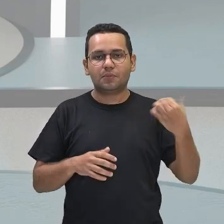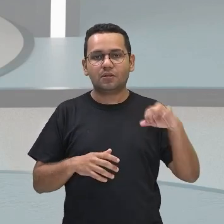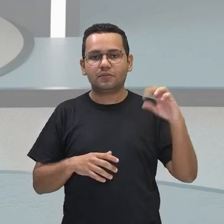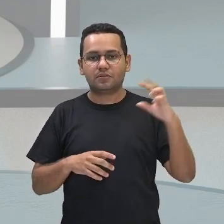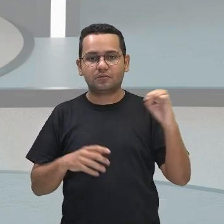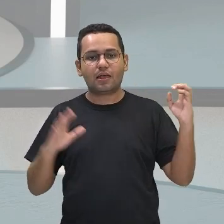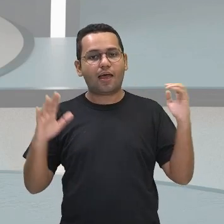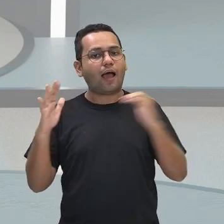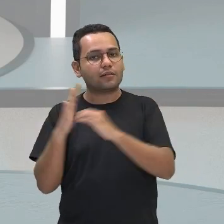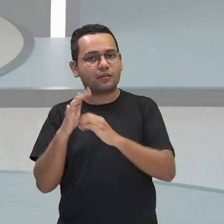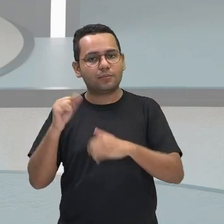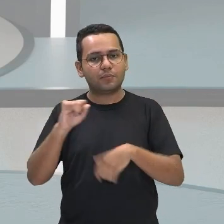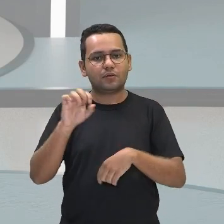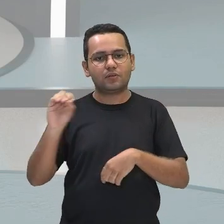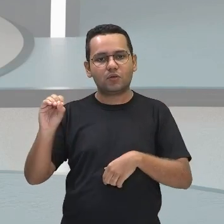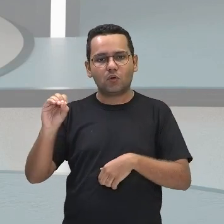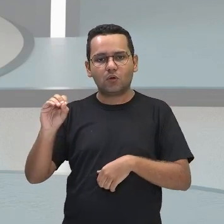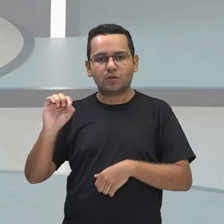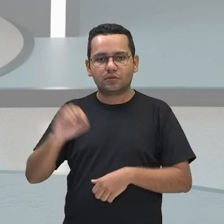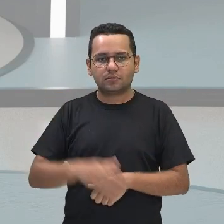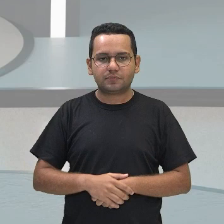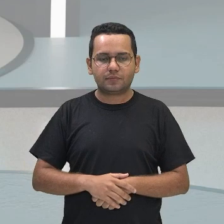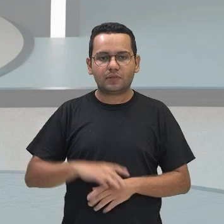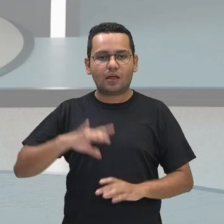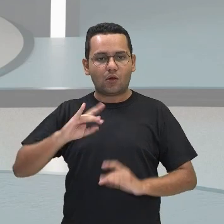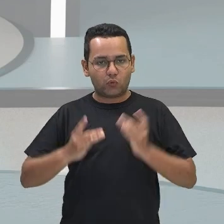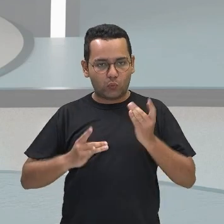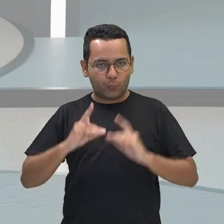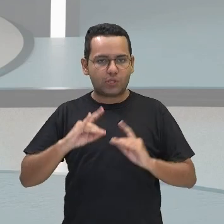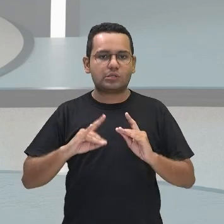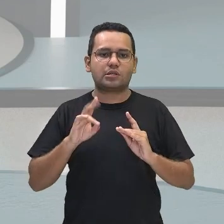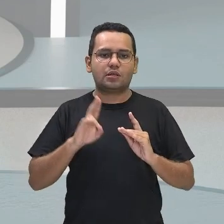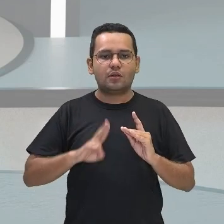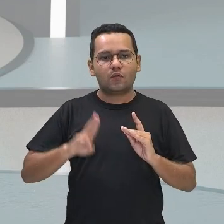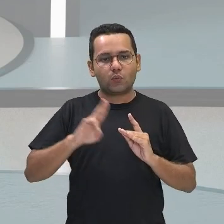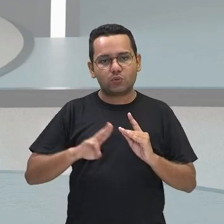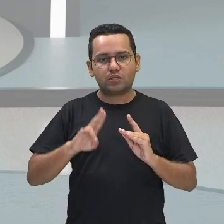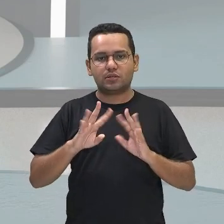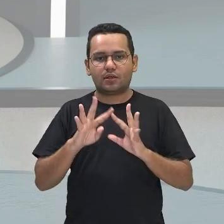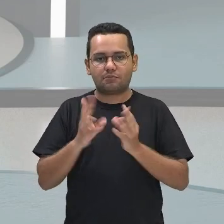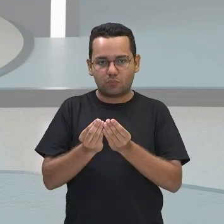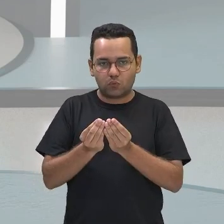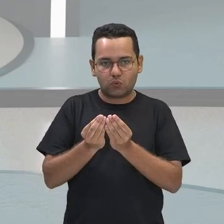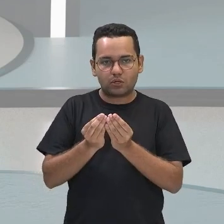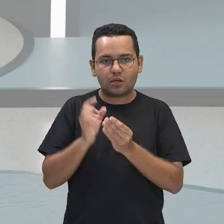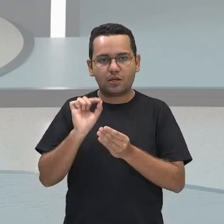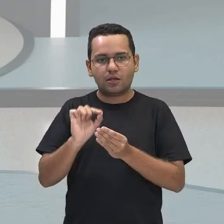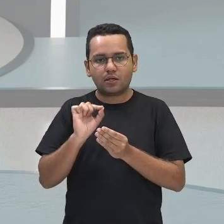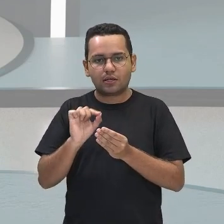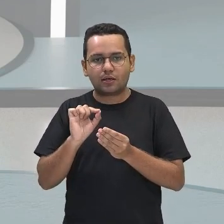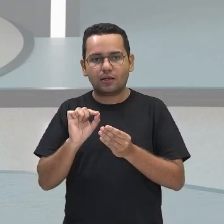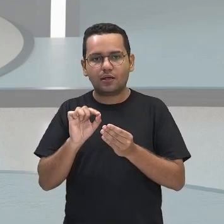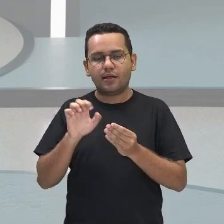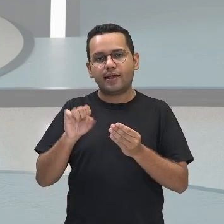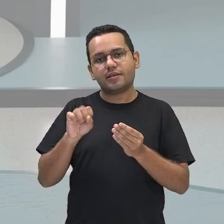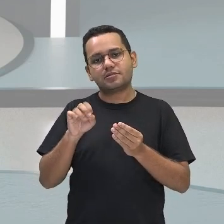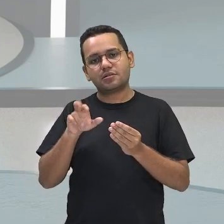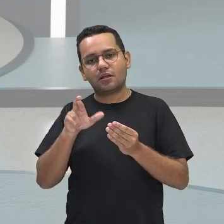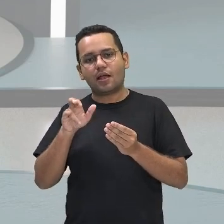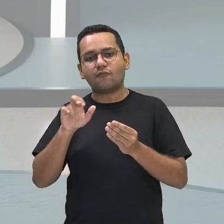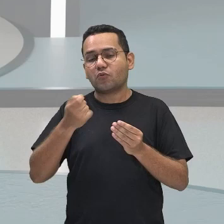os agentes hormonais mais frequentemente utilizados pelos atletas foram os esteroides anabólicos, como nós acabamos de falar,